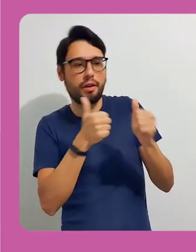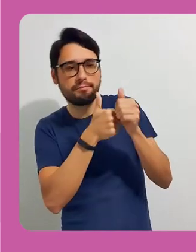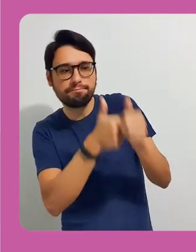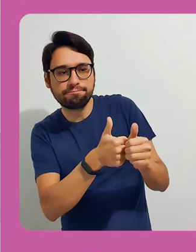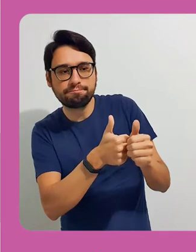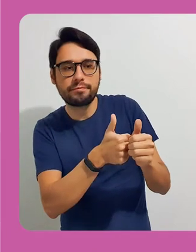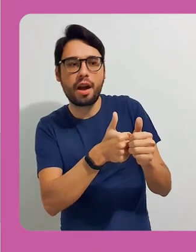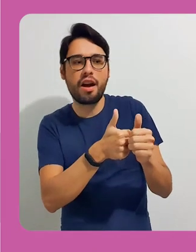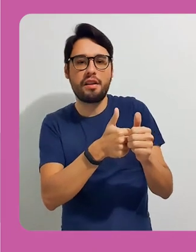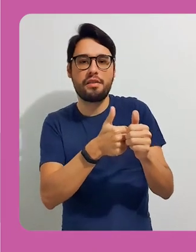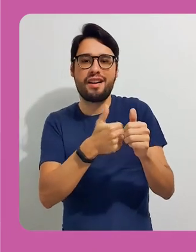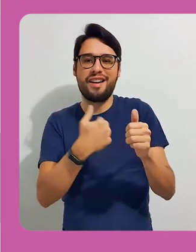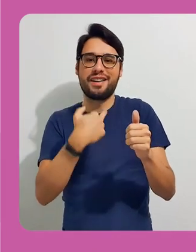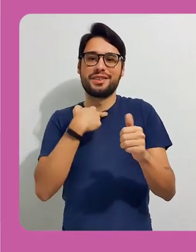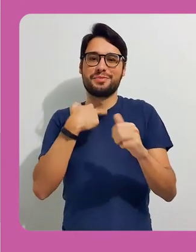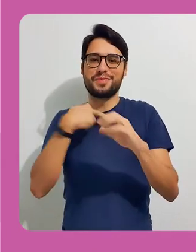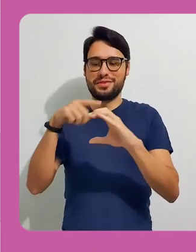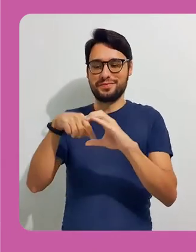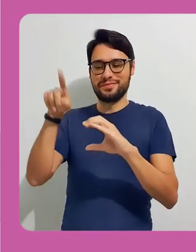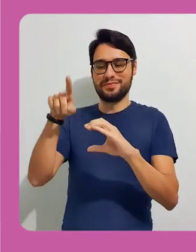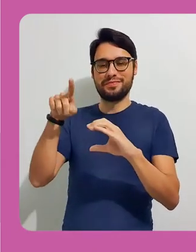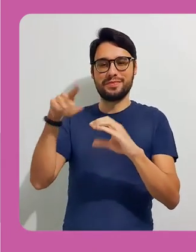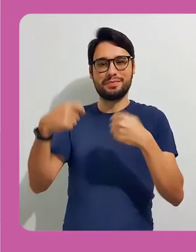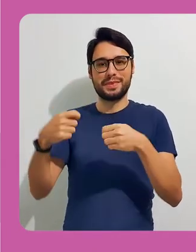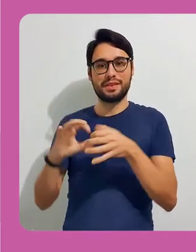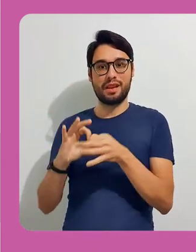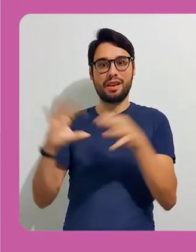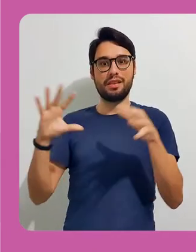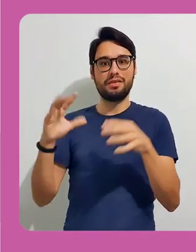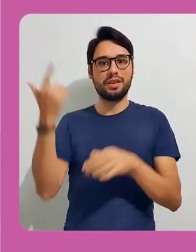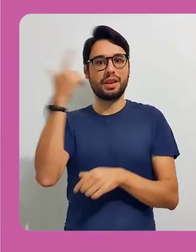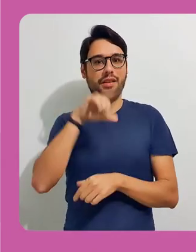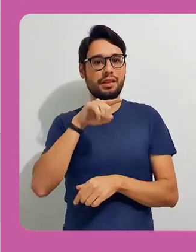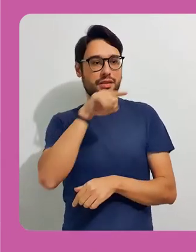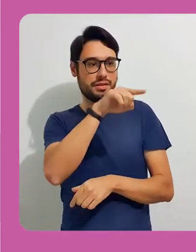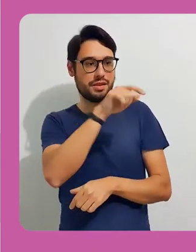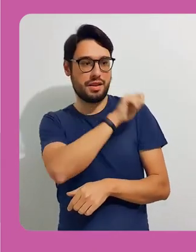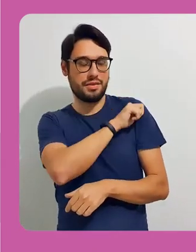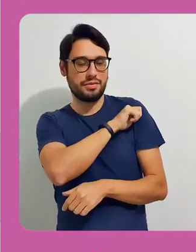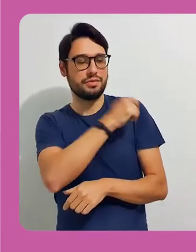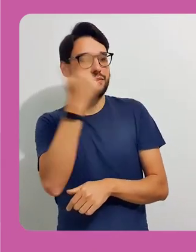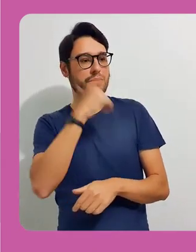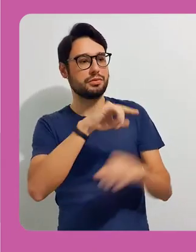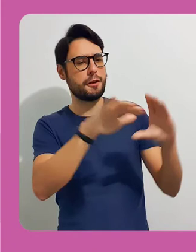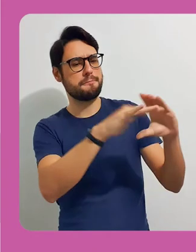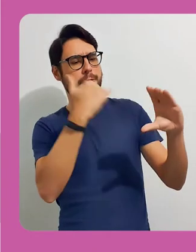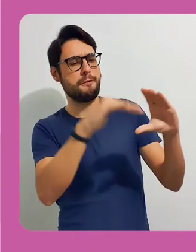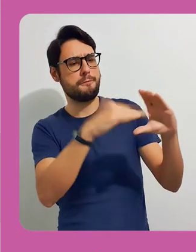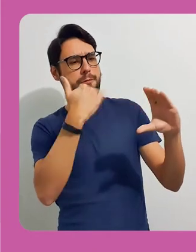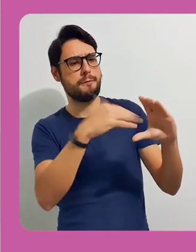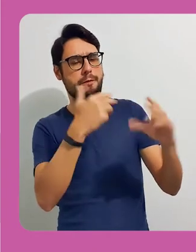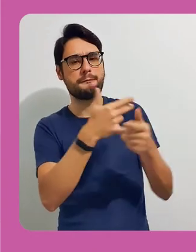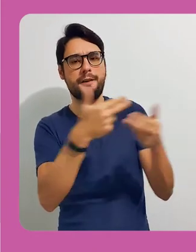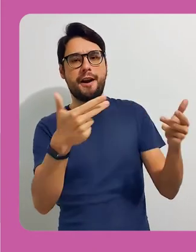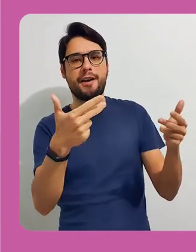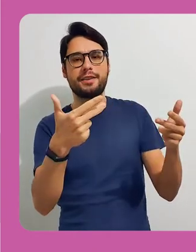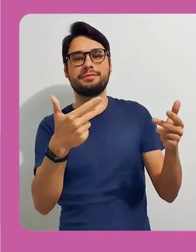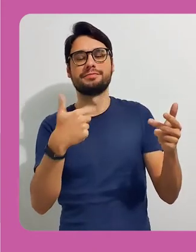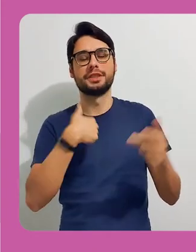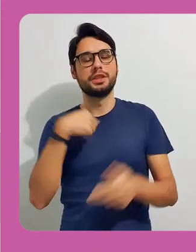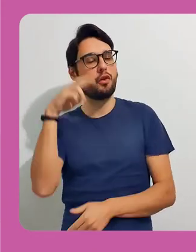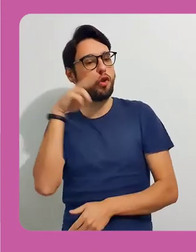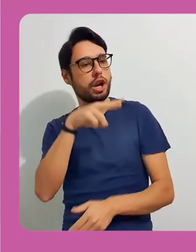aluno tcc ou você quer acompanhar o seu aluno no estágio quando os